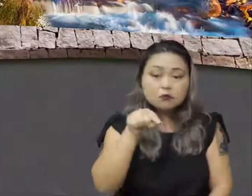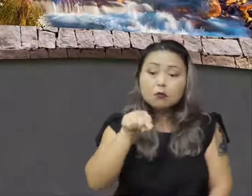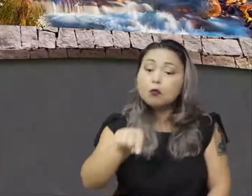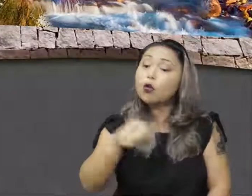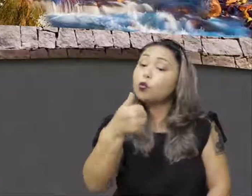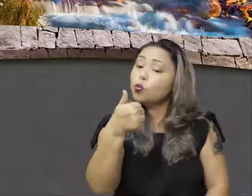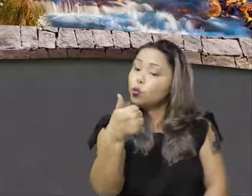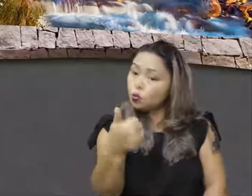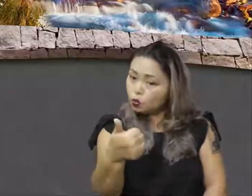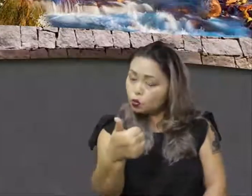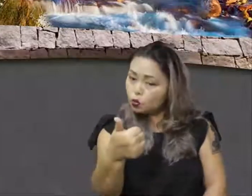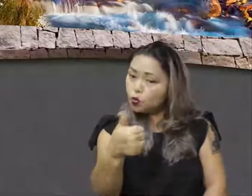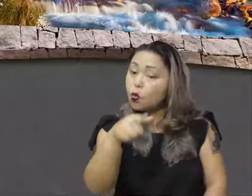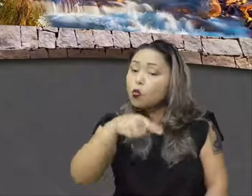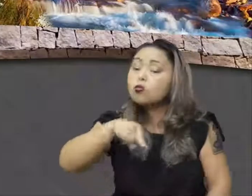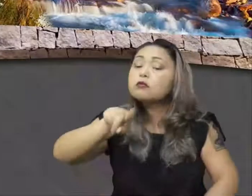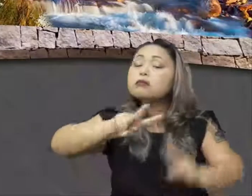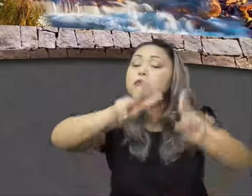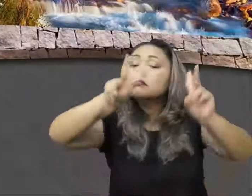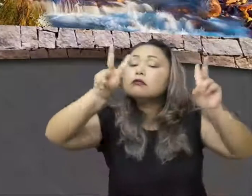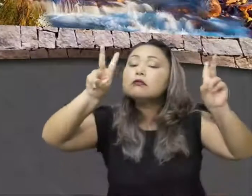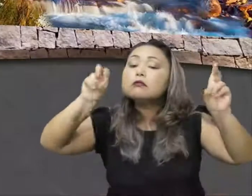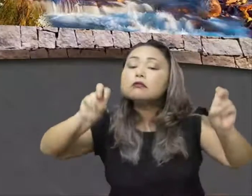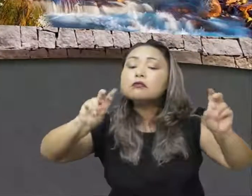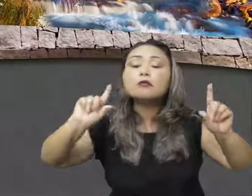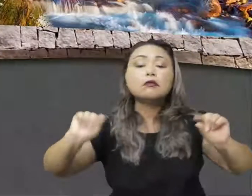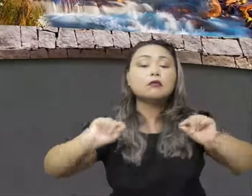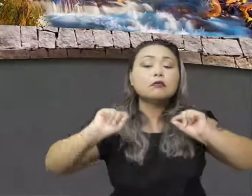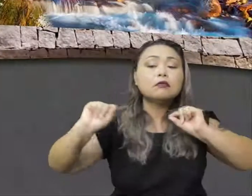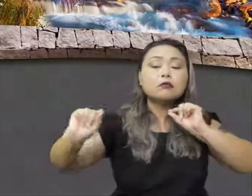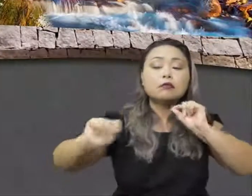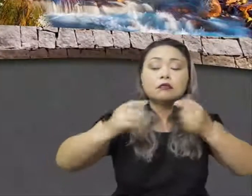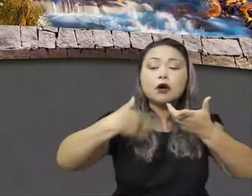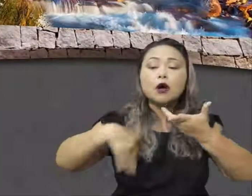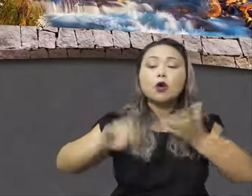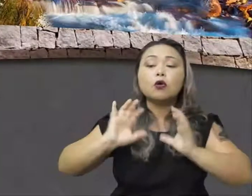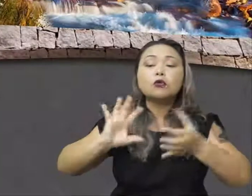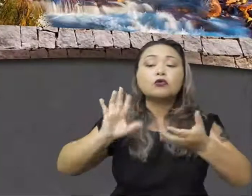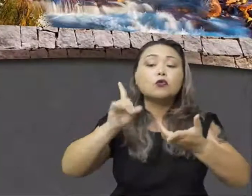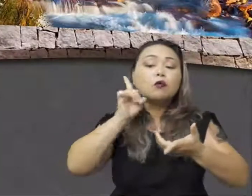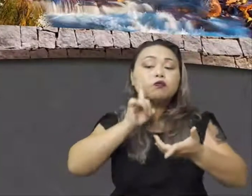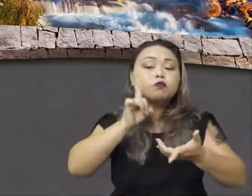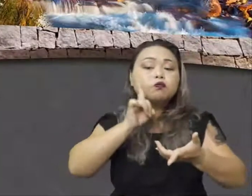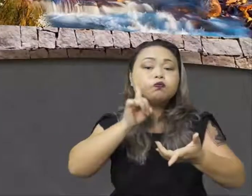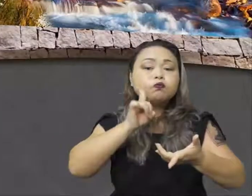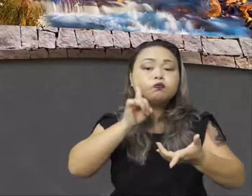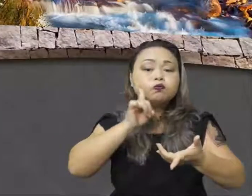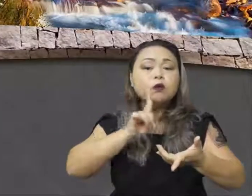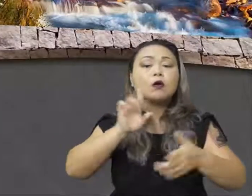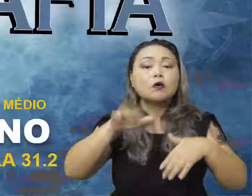31.1, tá? Na qual iremos falar sobre os Estados Unidos, tá?